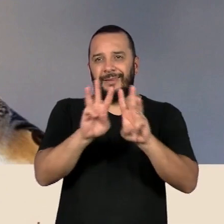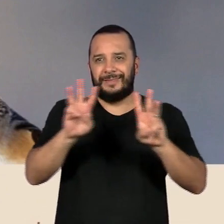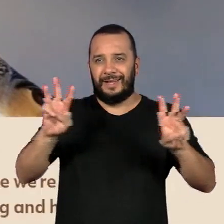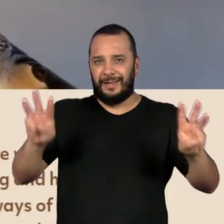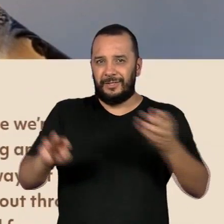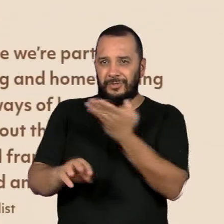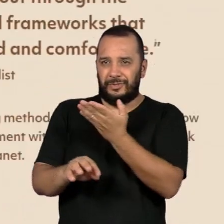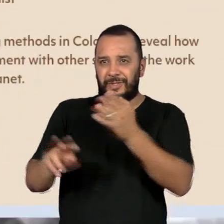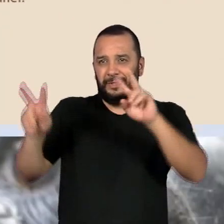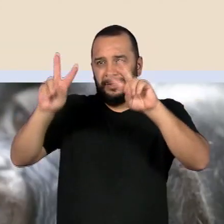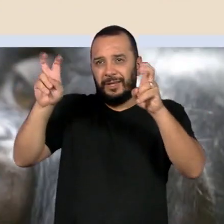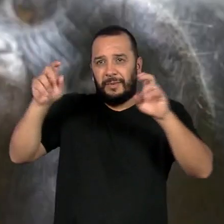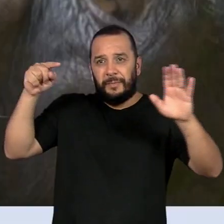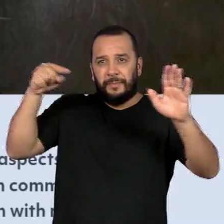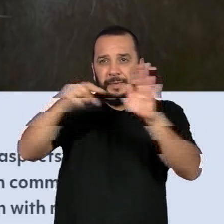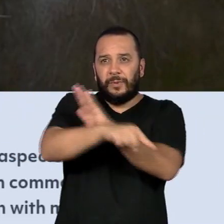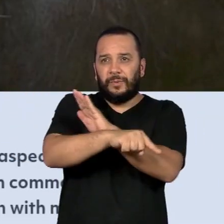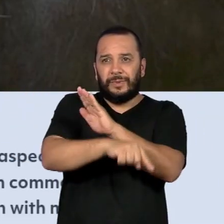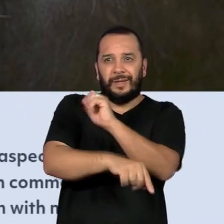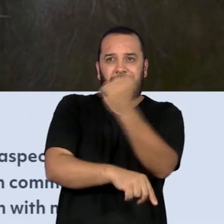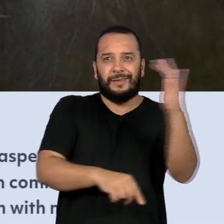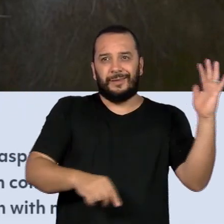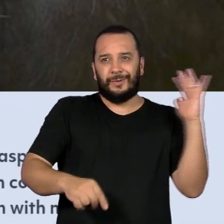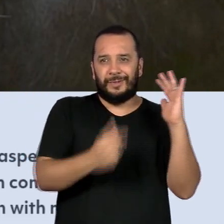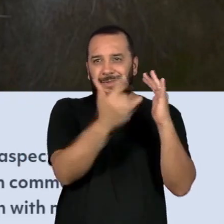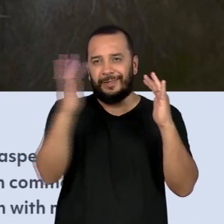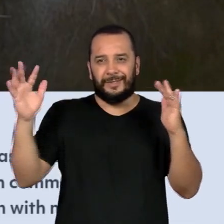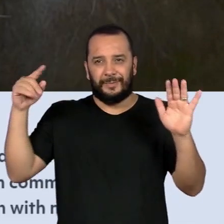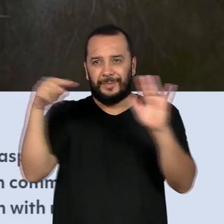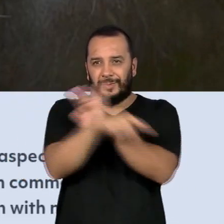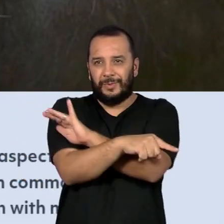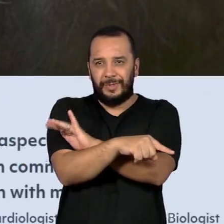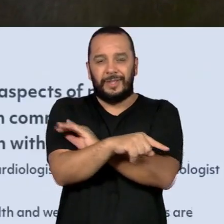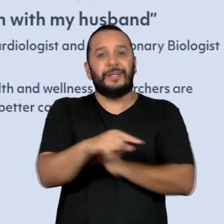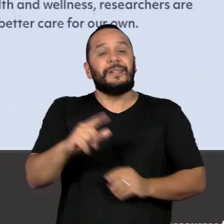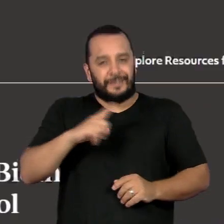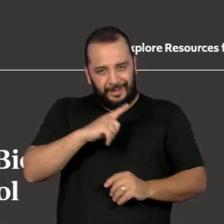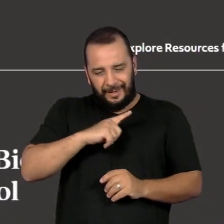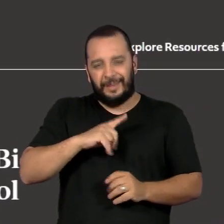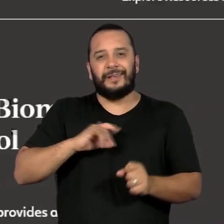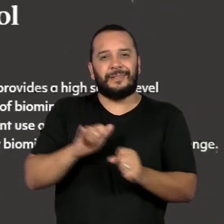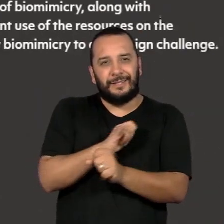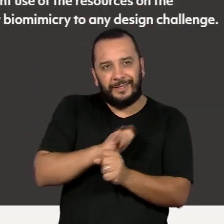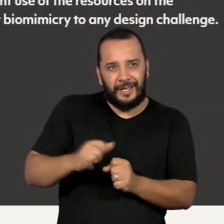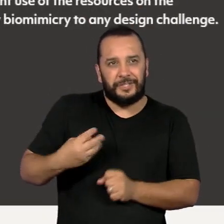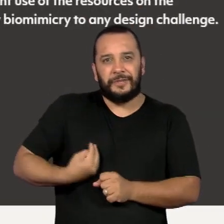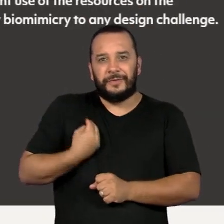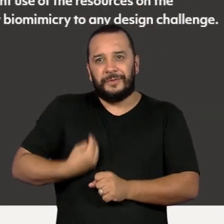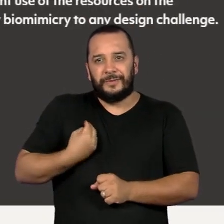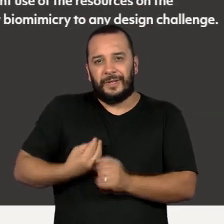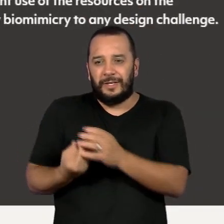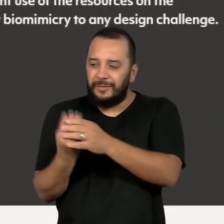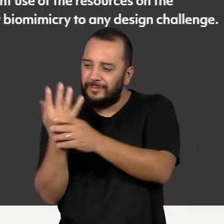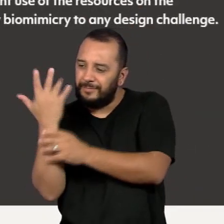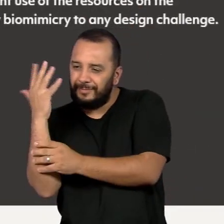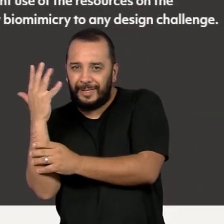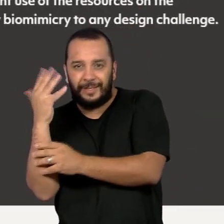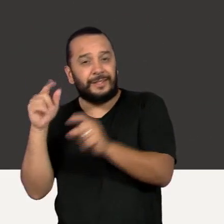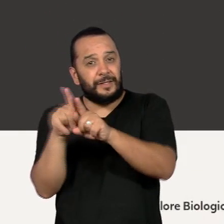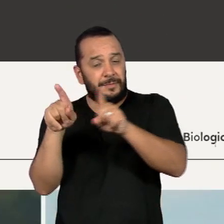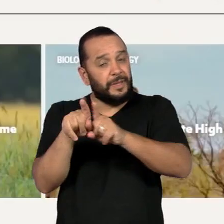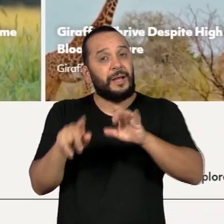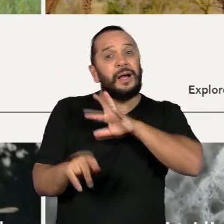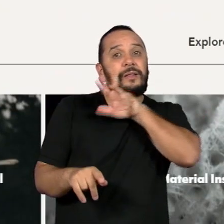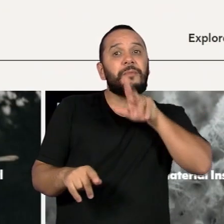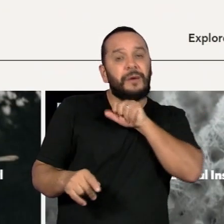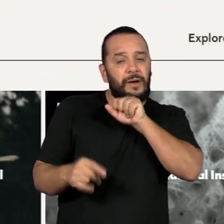para a Natureza, que reúne diversos exemplos de estratégias de sobrevivência de plantas e animais e mostra que as